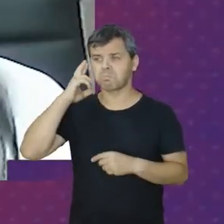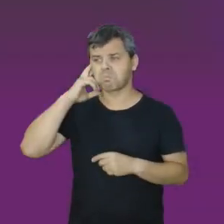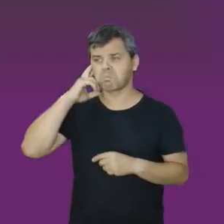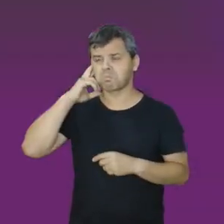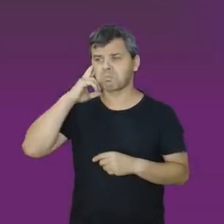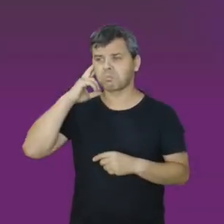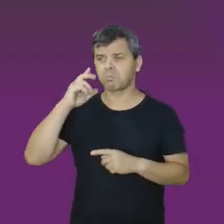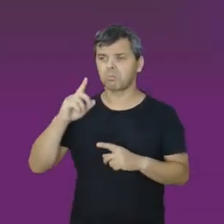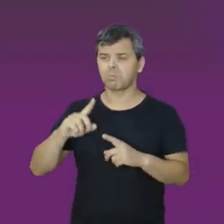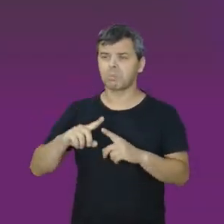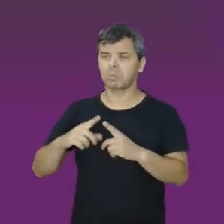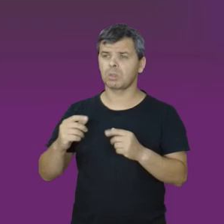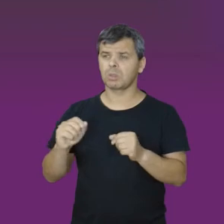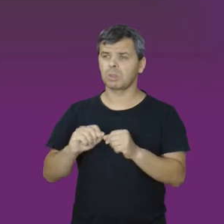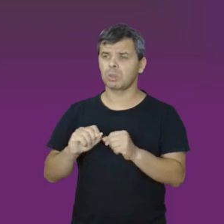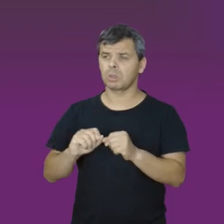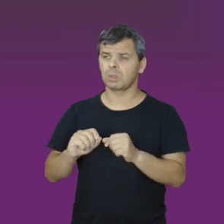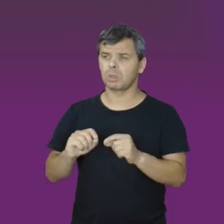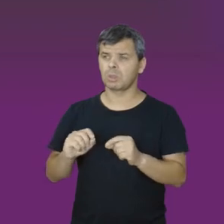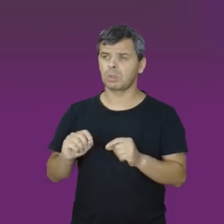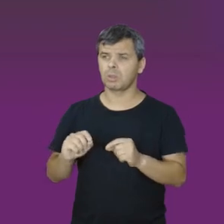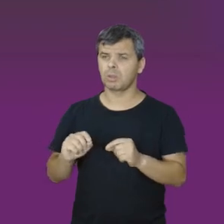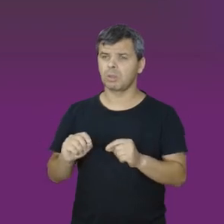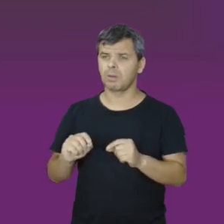Quem é que recebe?